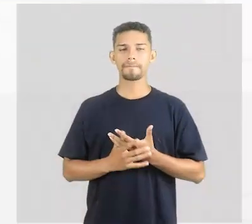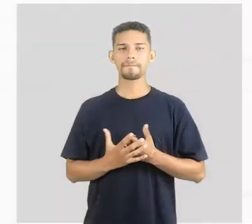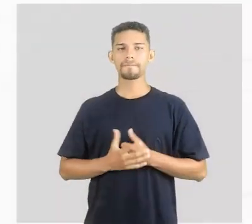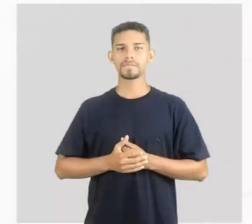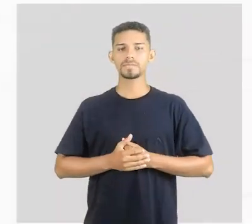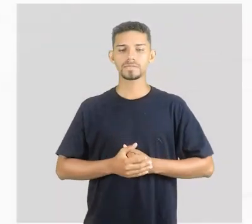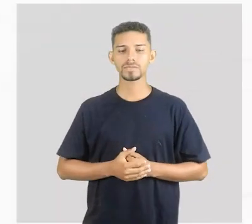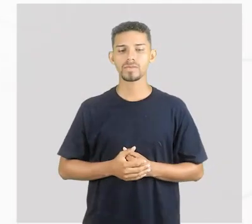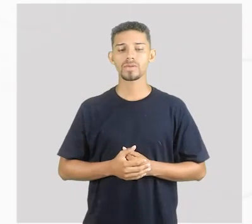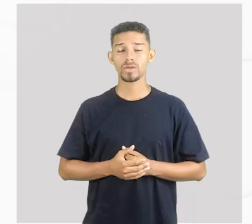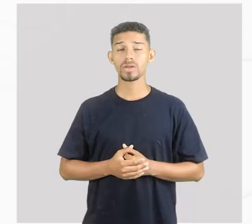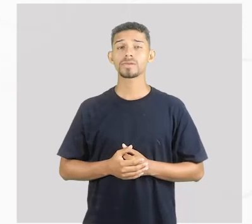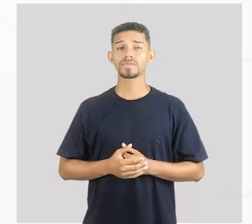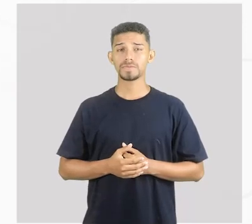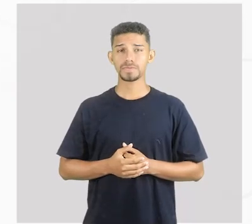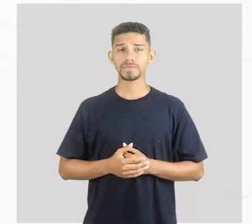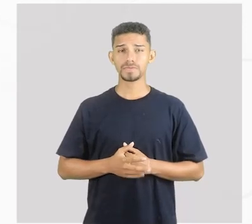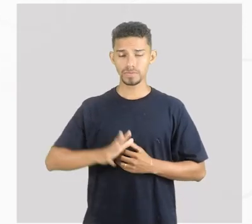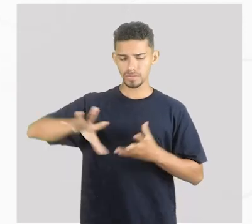Na prática,